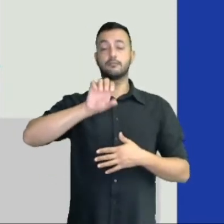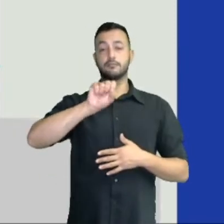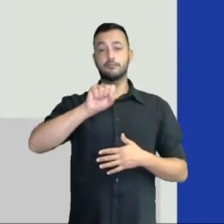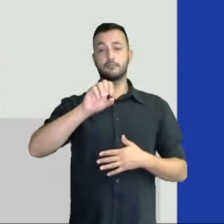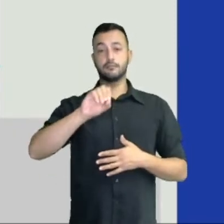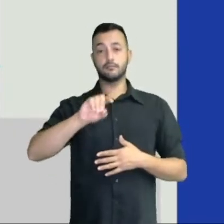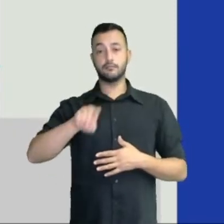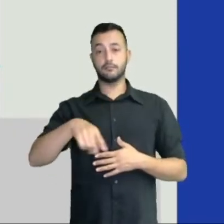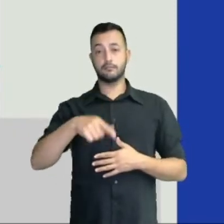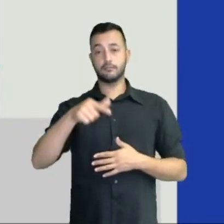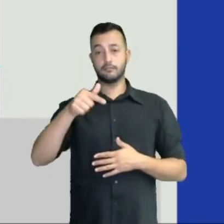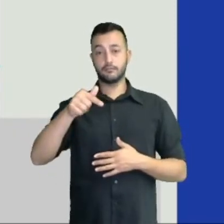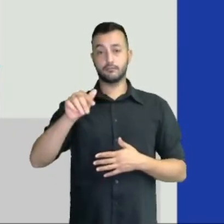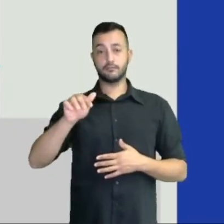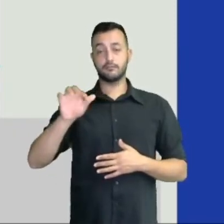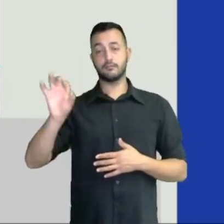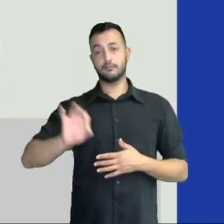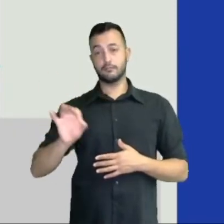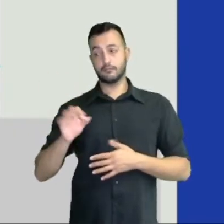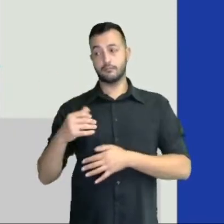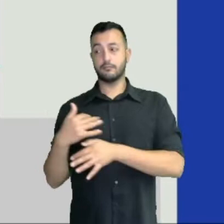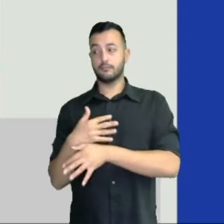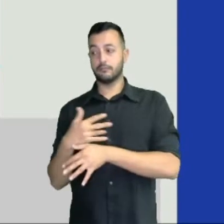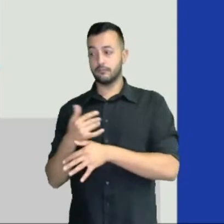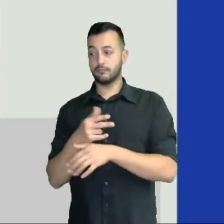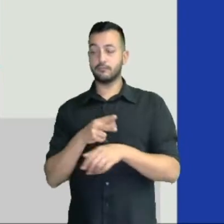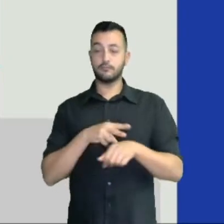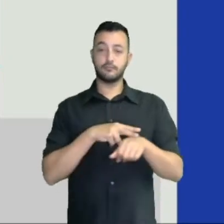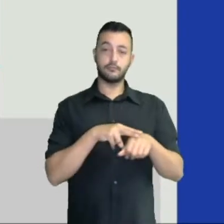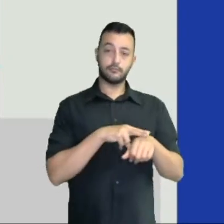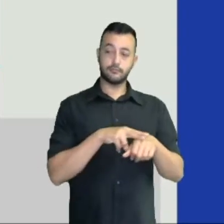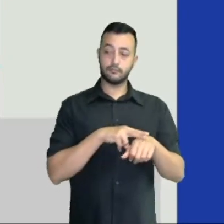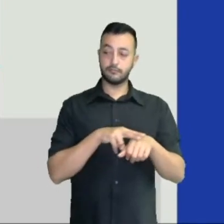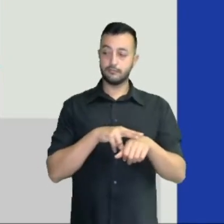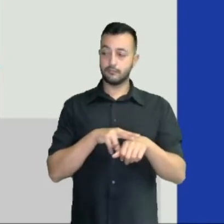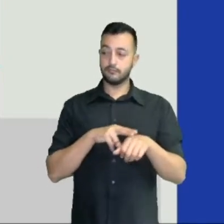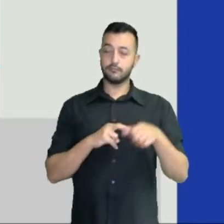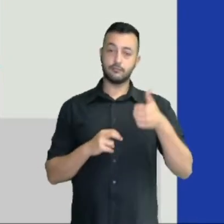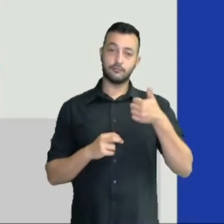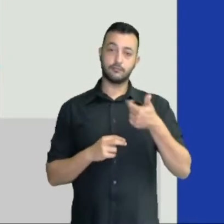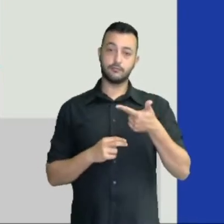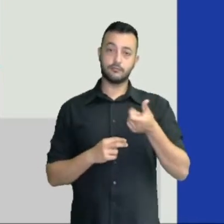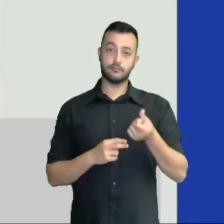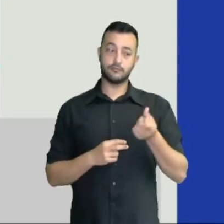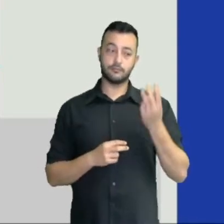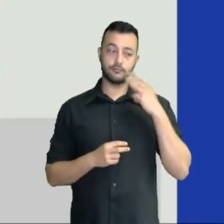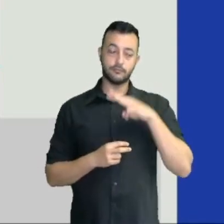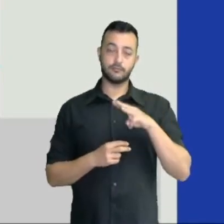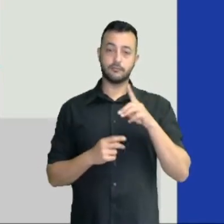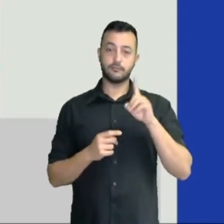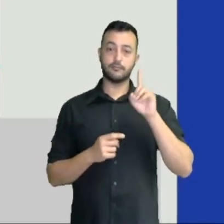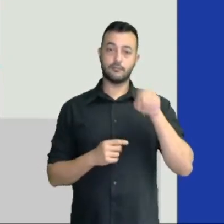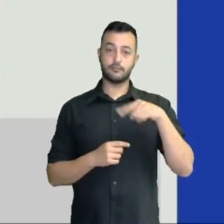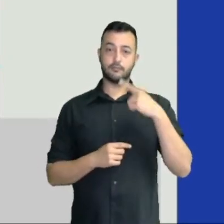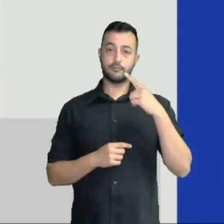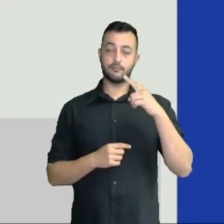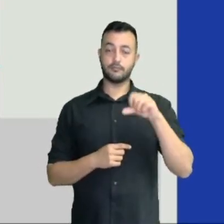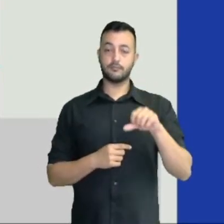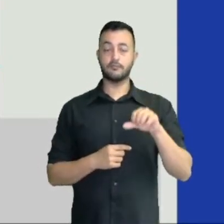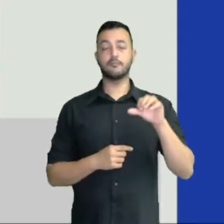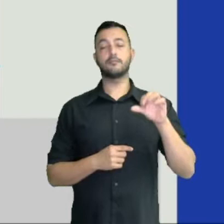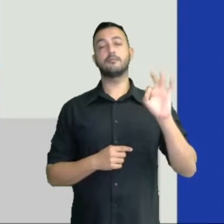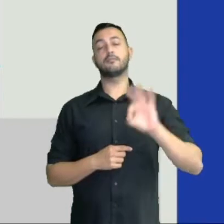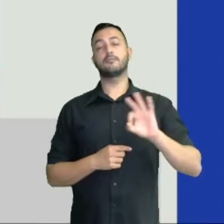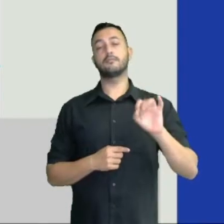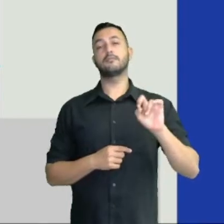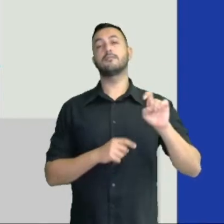80,7% está em área urbana. E aqui em verde, ó, 126 milhões, que corresponde a 19,3% em área